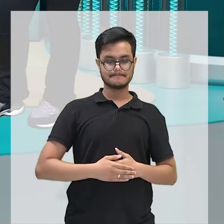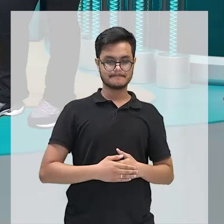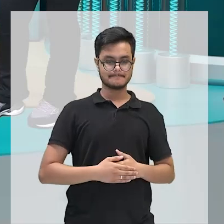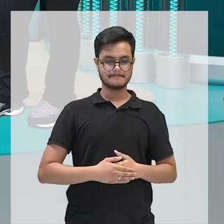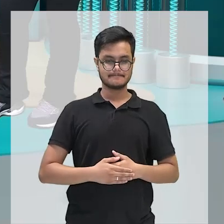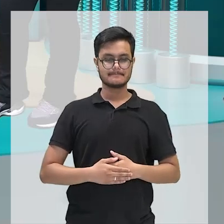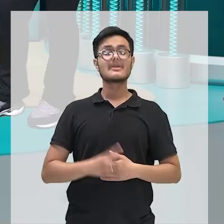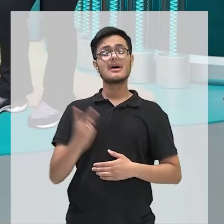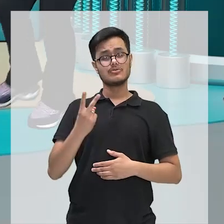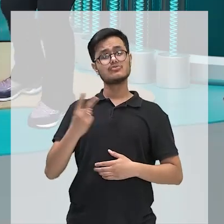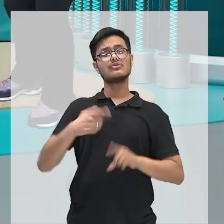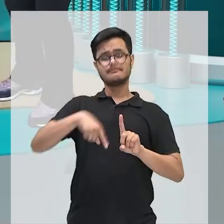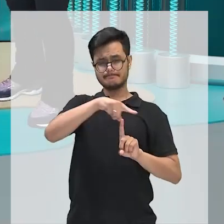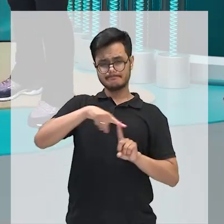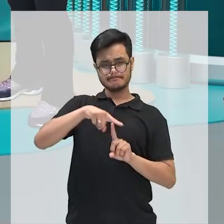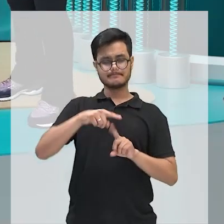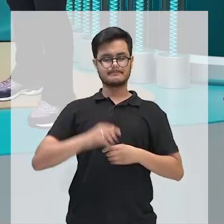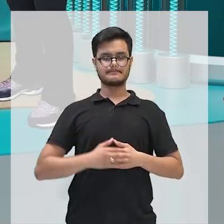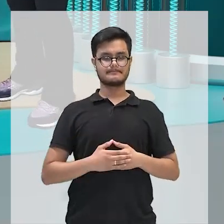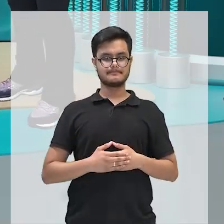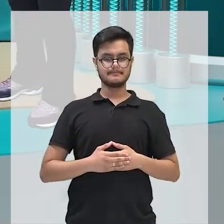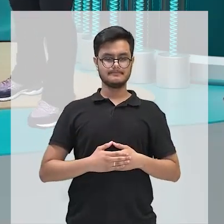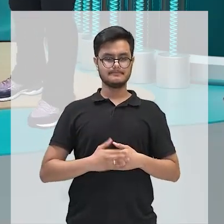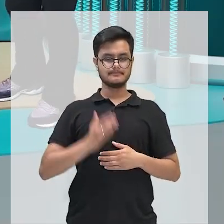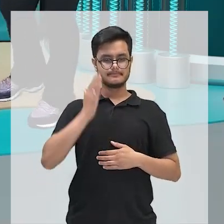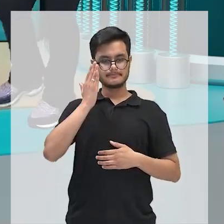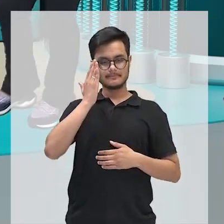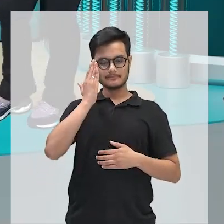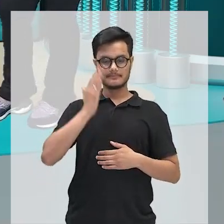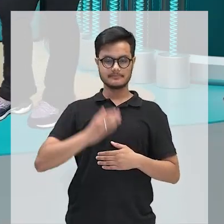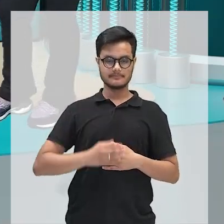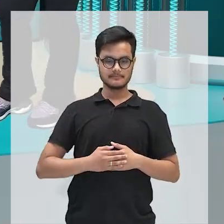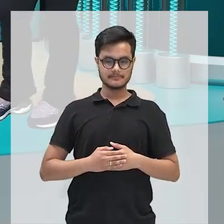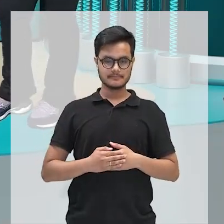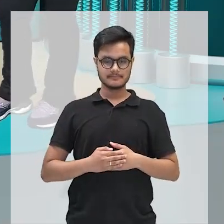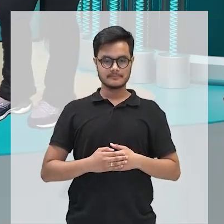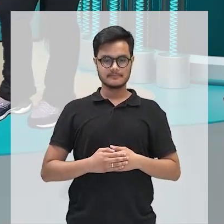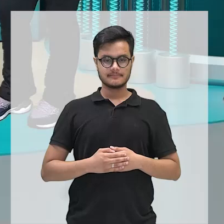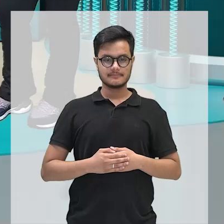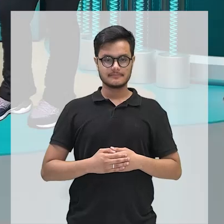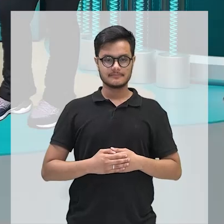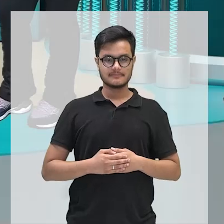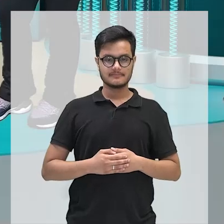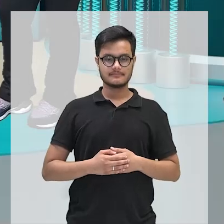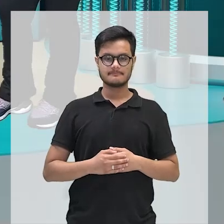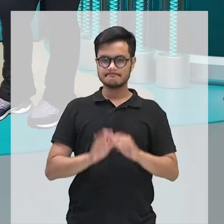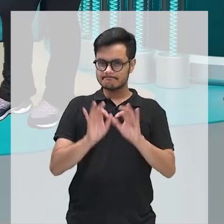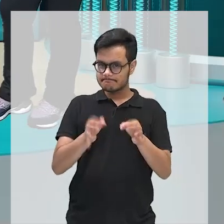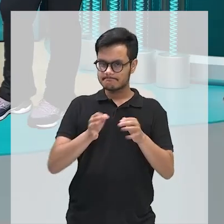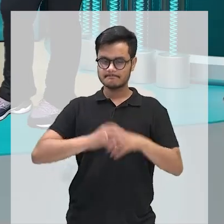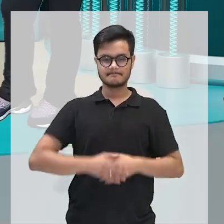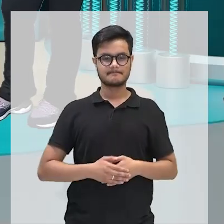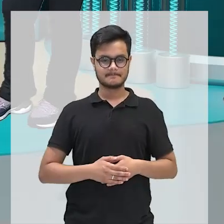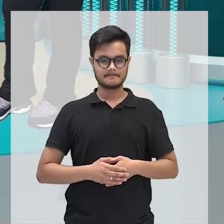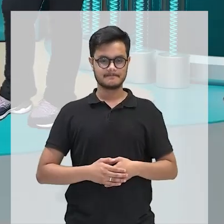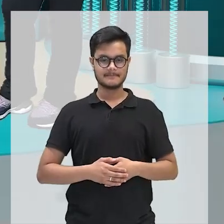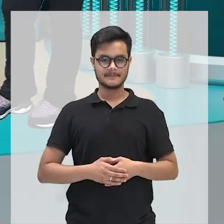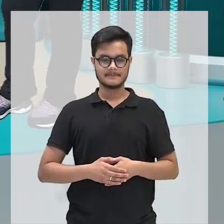ou acompanhar o movimento da bola e recebê-la, certo? Muito